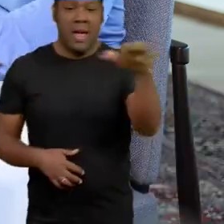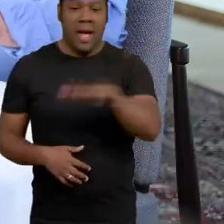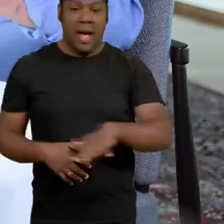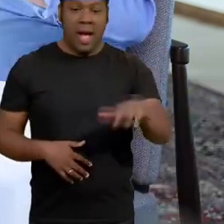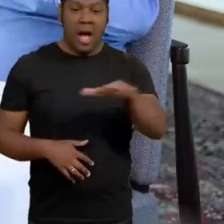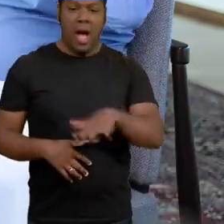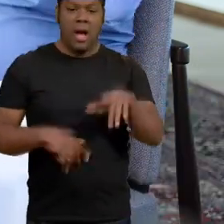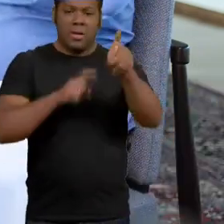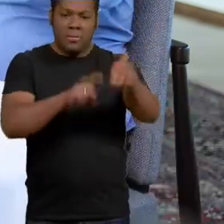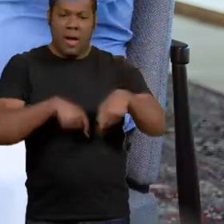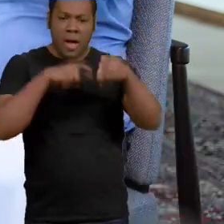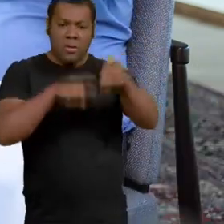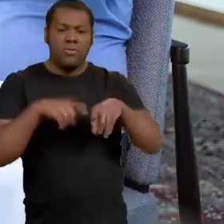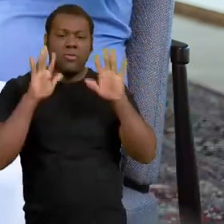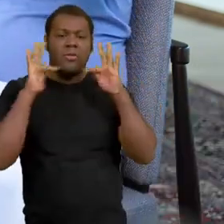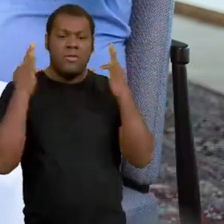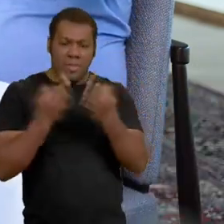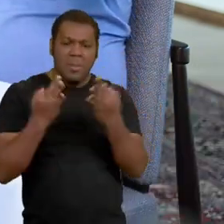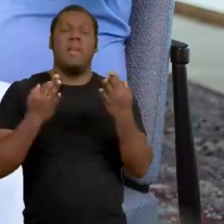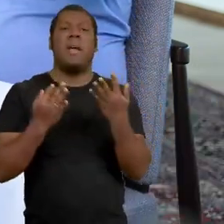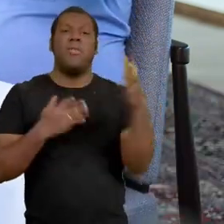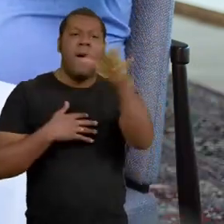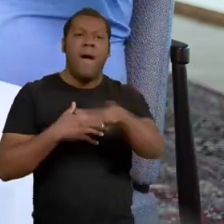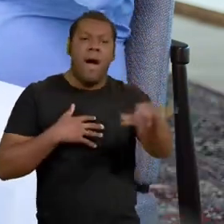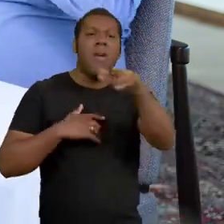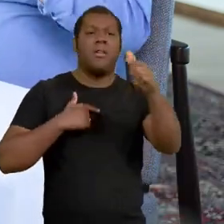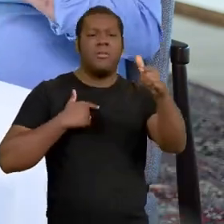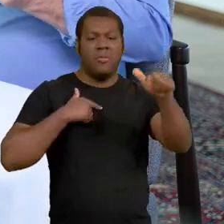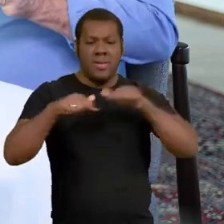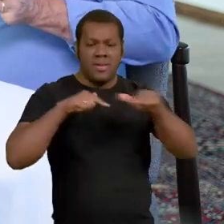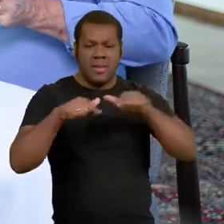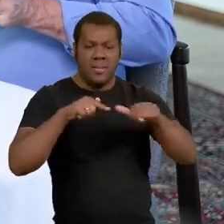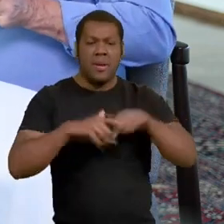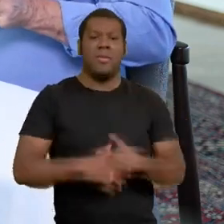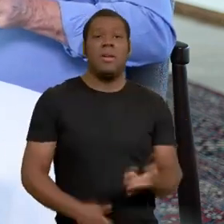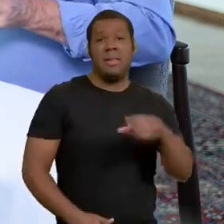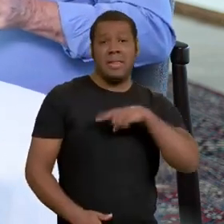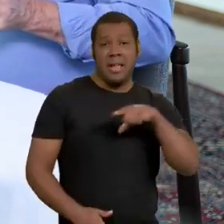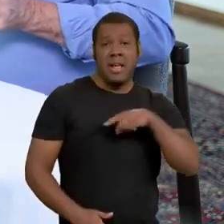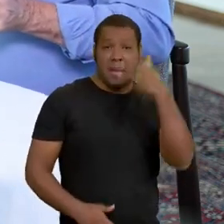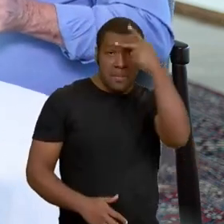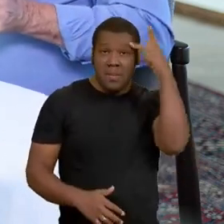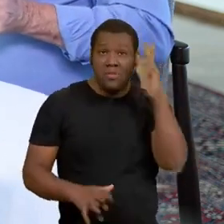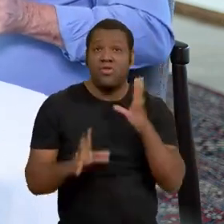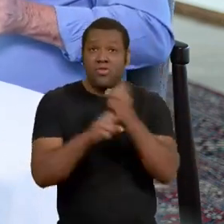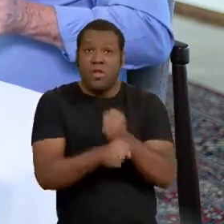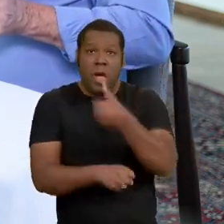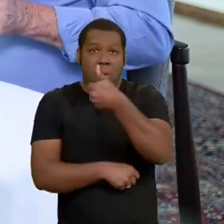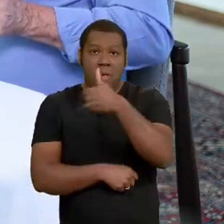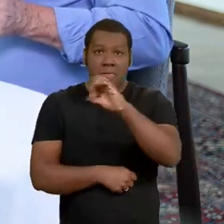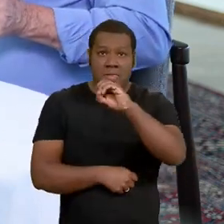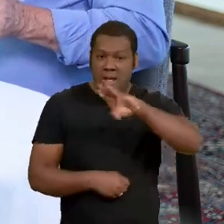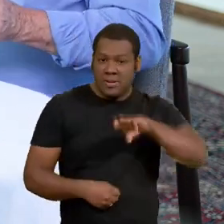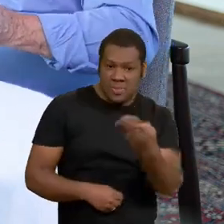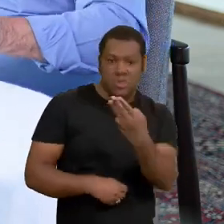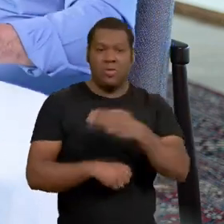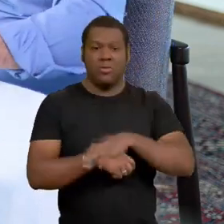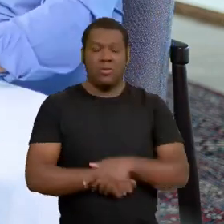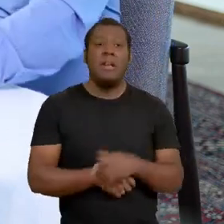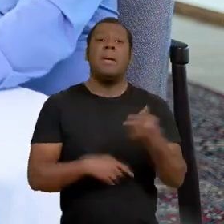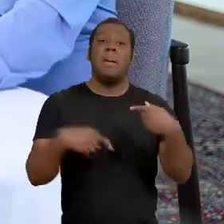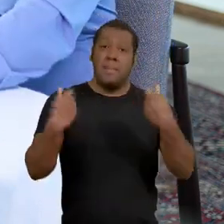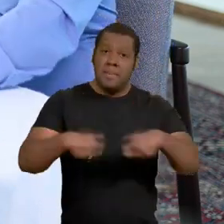sentido de emprego, né? Estamos falando aí, um universo de quase 10 milhões de pessoas, e o negócio é muito tecnológico. Mas é muito